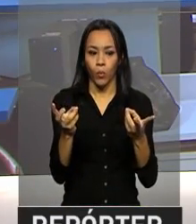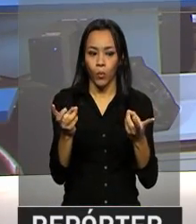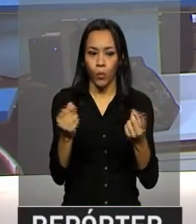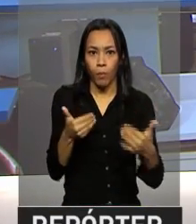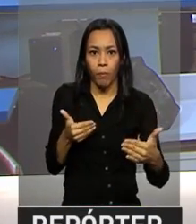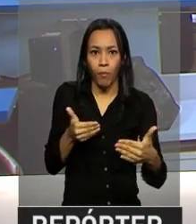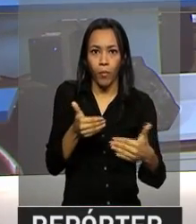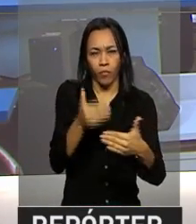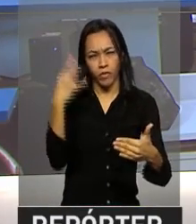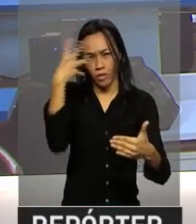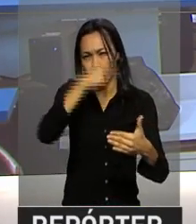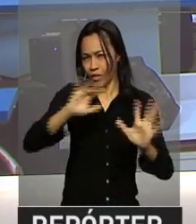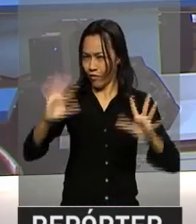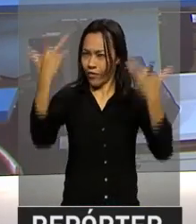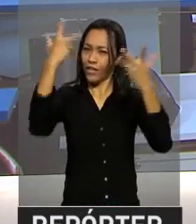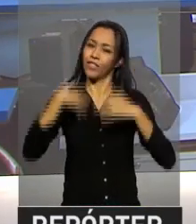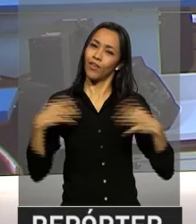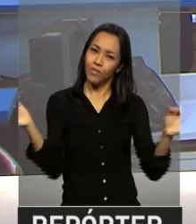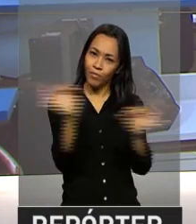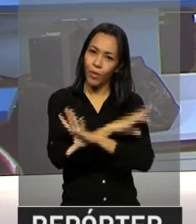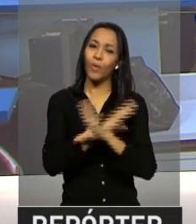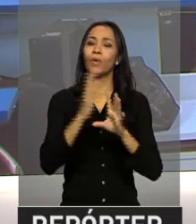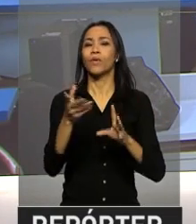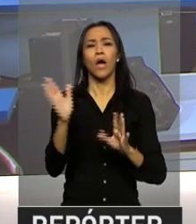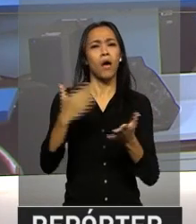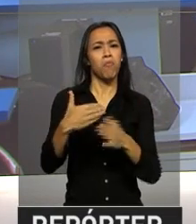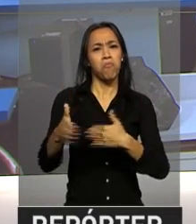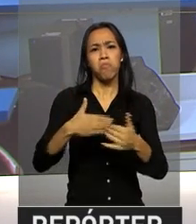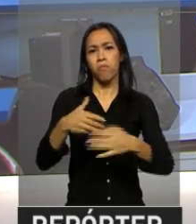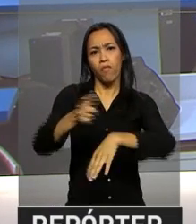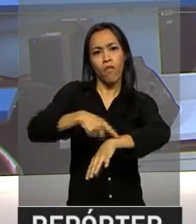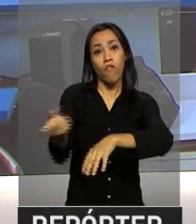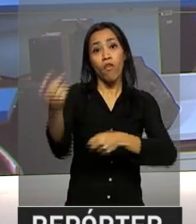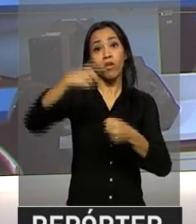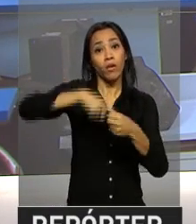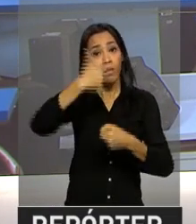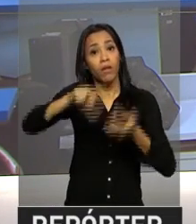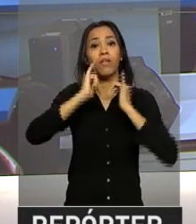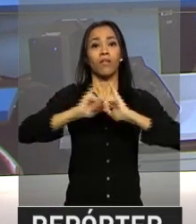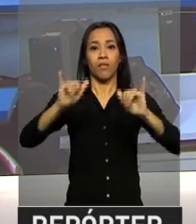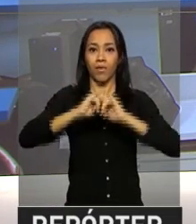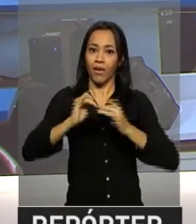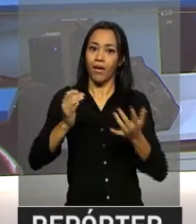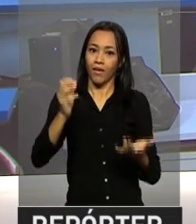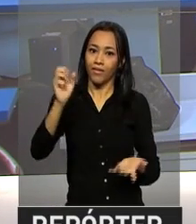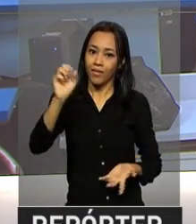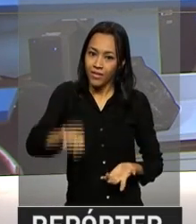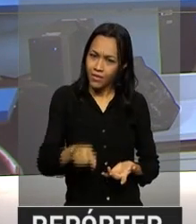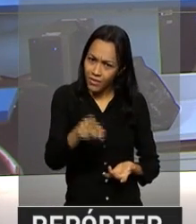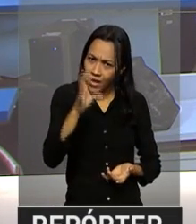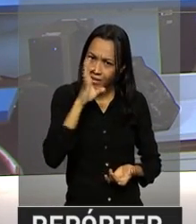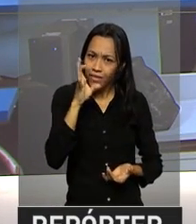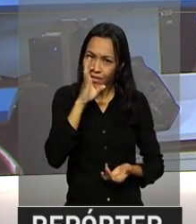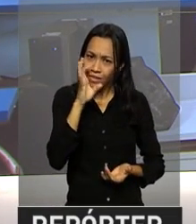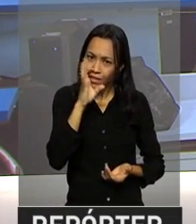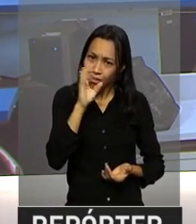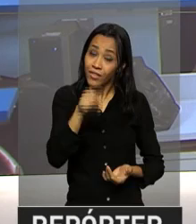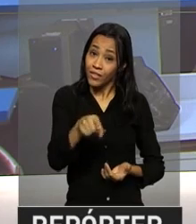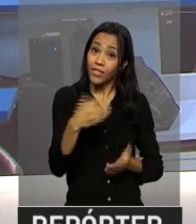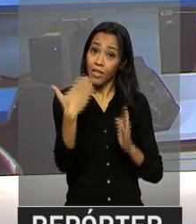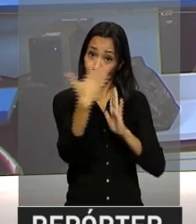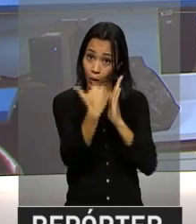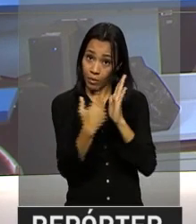Olimpíadas, a festa vai ser bonita. A gente fica por aqui, voltamos a qualquer momento com outras informações. Agora sim, assista na sequência em